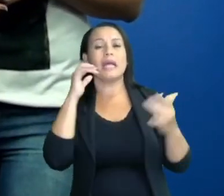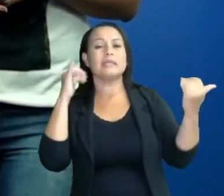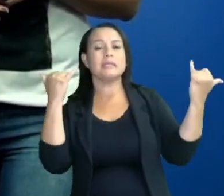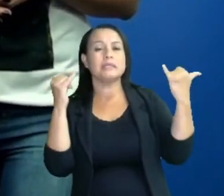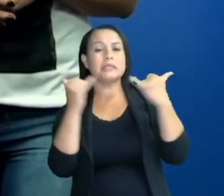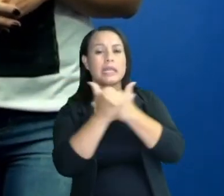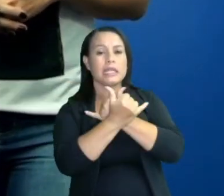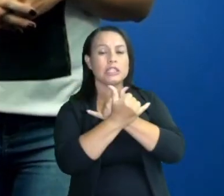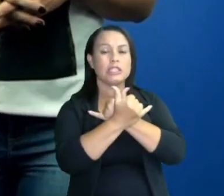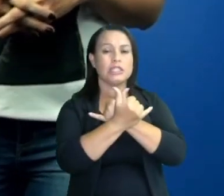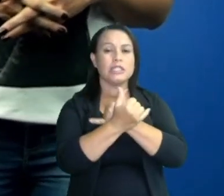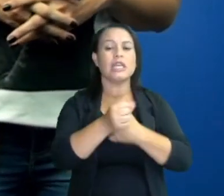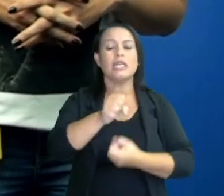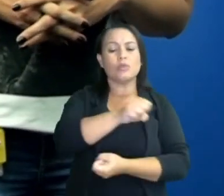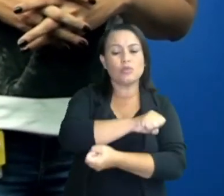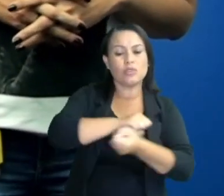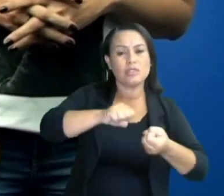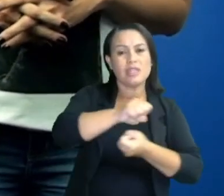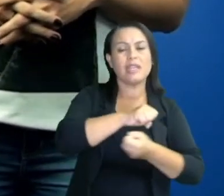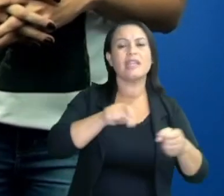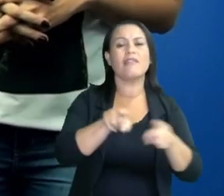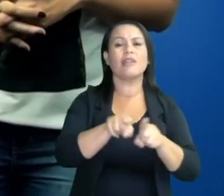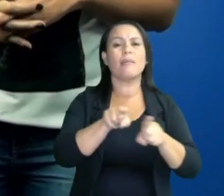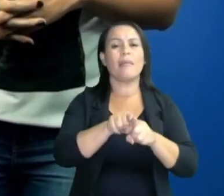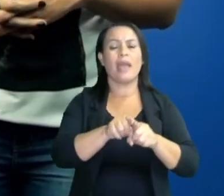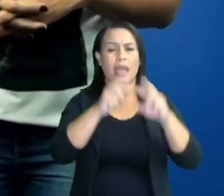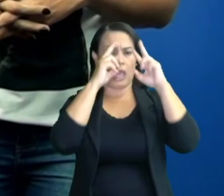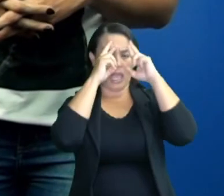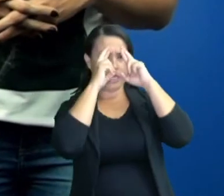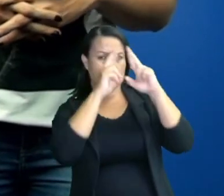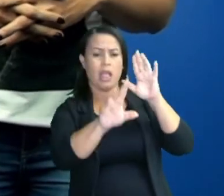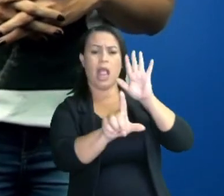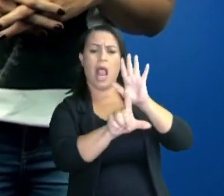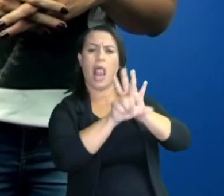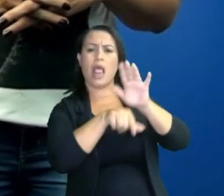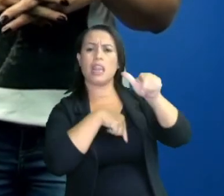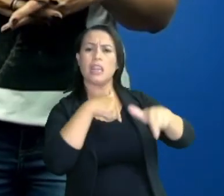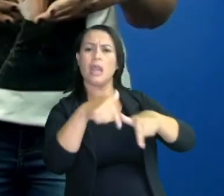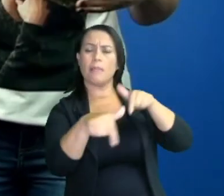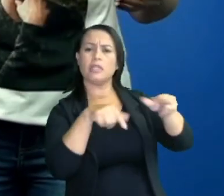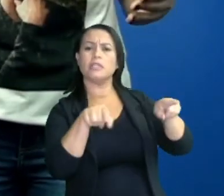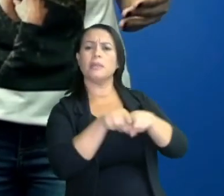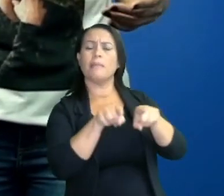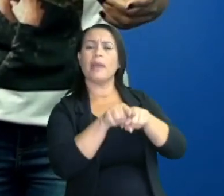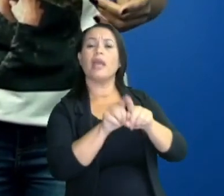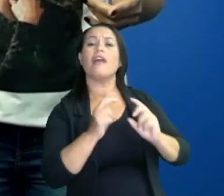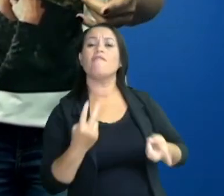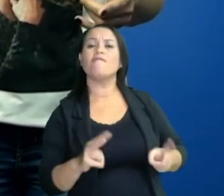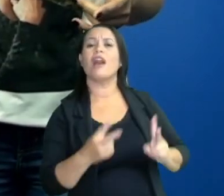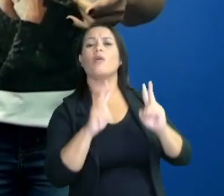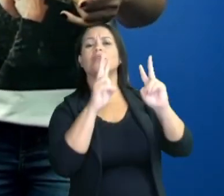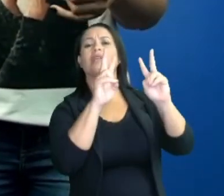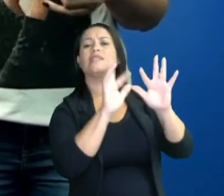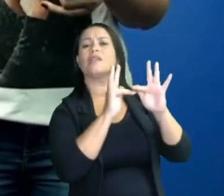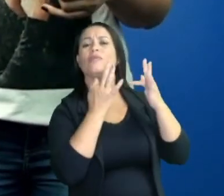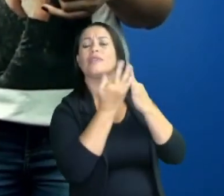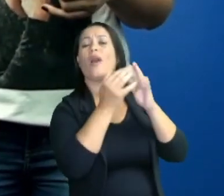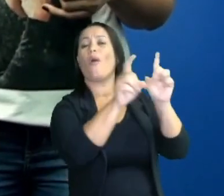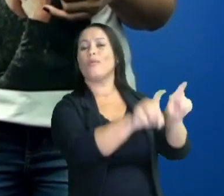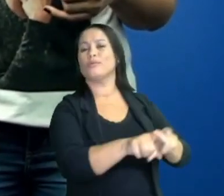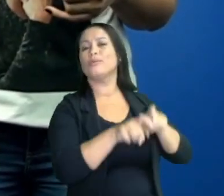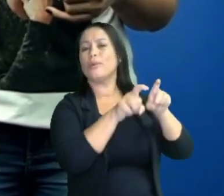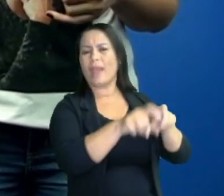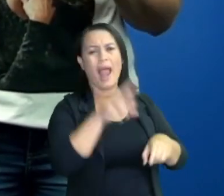renováveis respeito à lei trabalhista dos produtores EA valorização da Agricultura Familiar